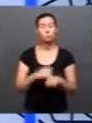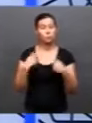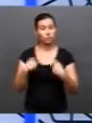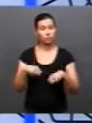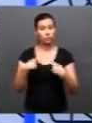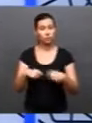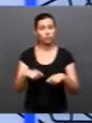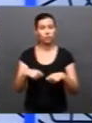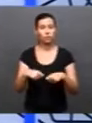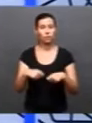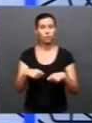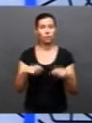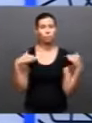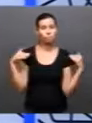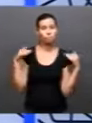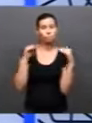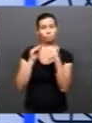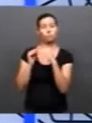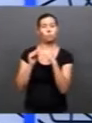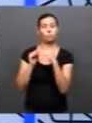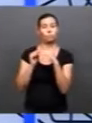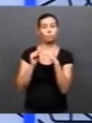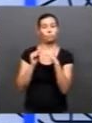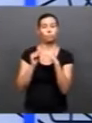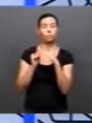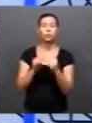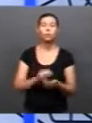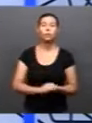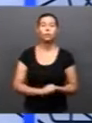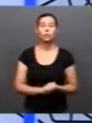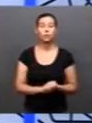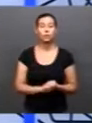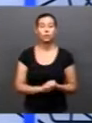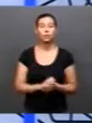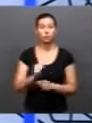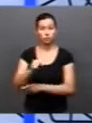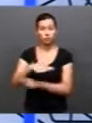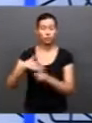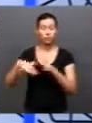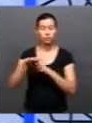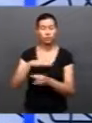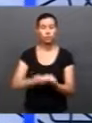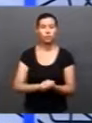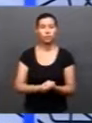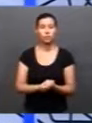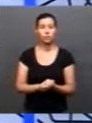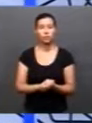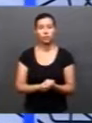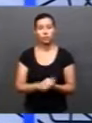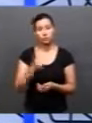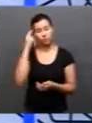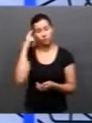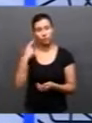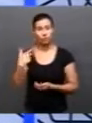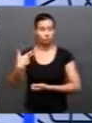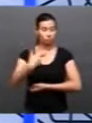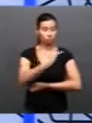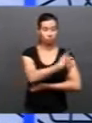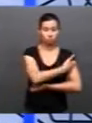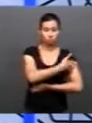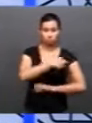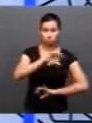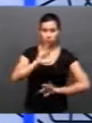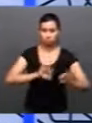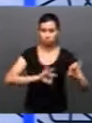de forma igualitária distribuídos em relação à sociedade. Nós não podemos ter uma vacina, né,